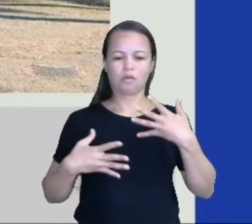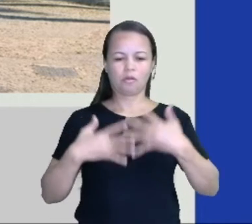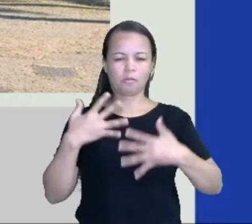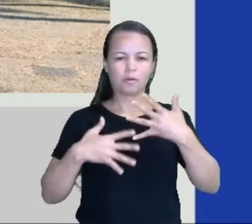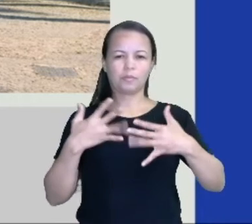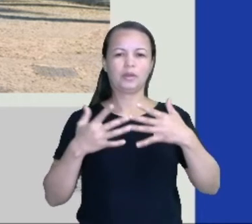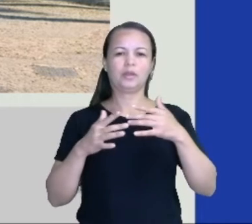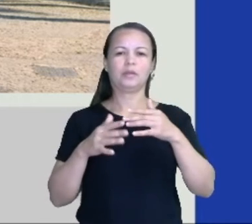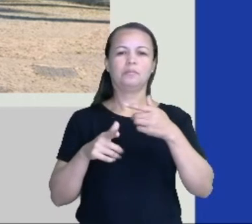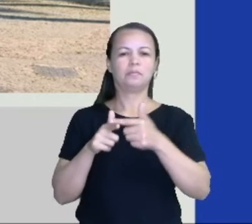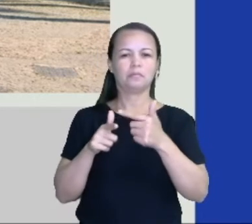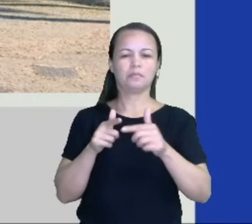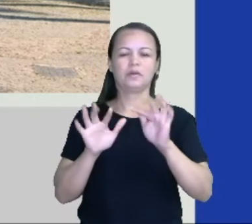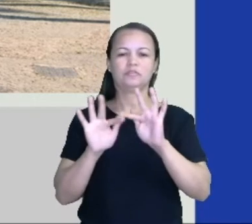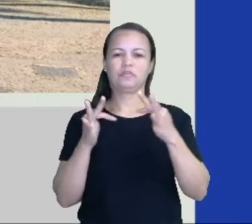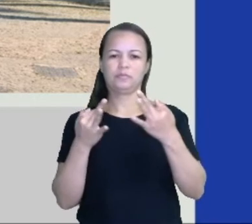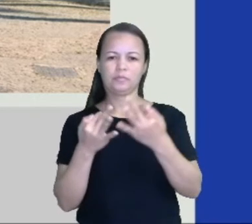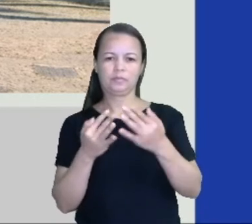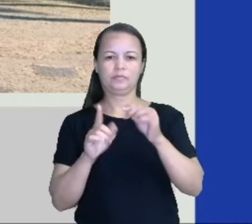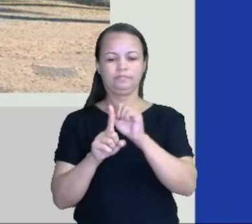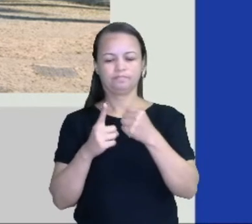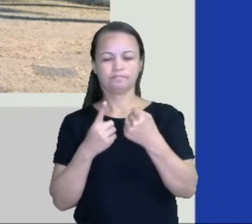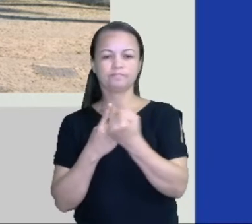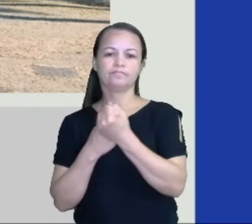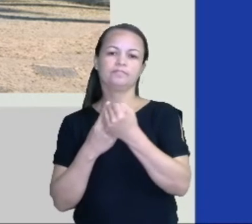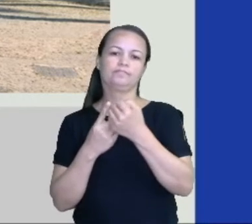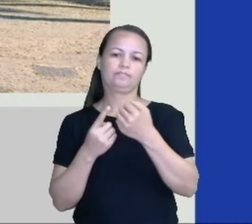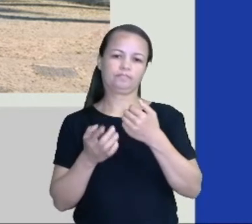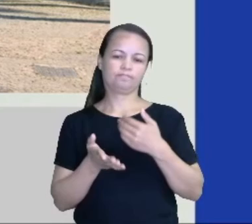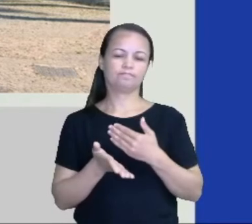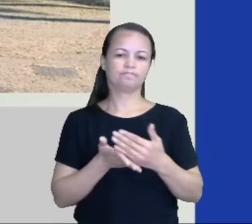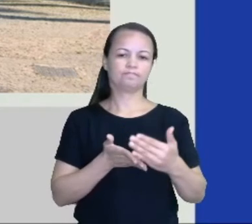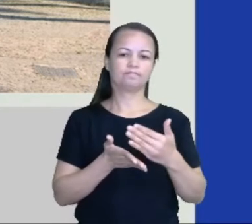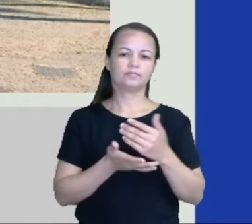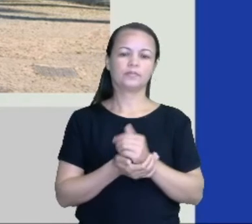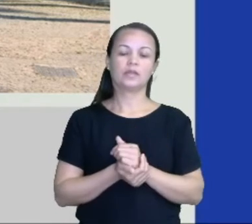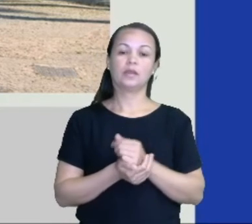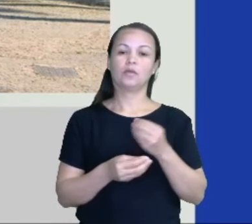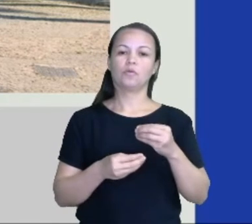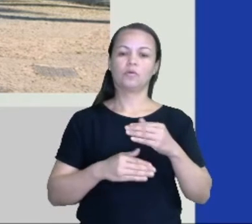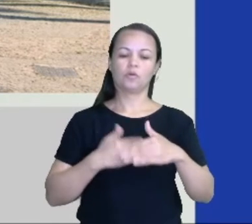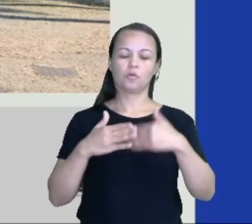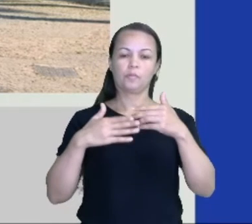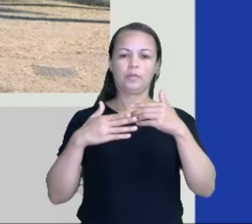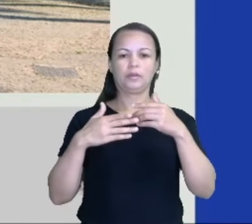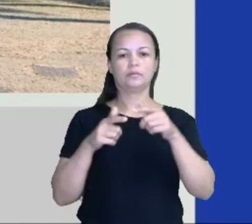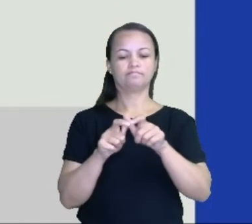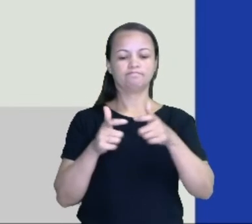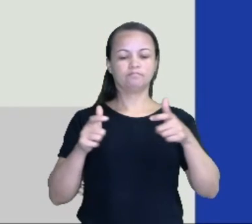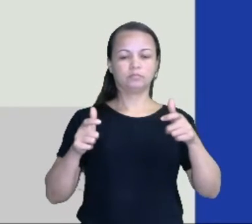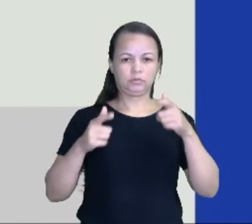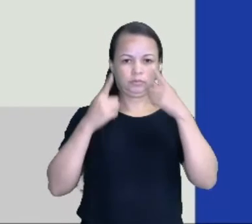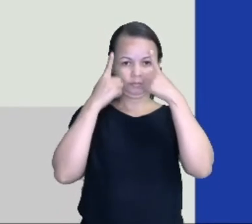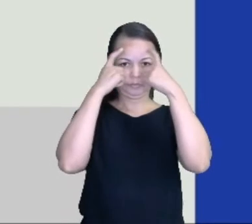familiares e sociais, eles ocorrem com o aumento da violência.